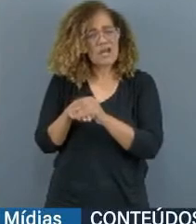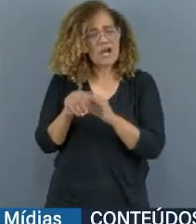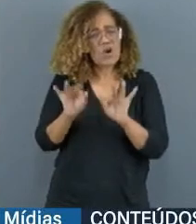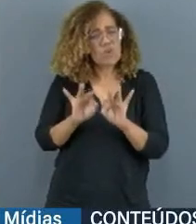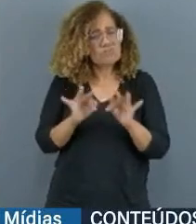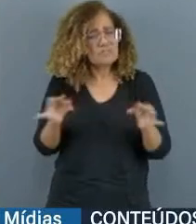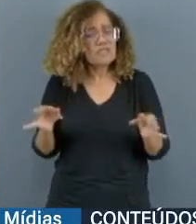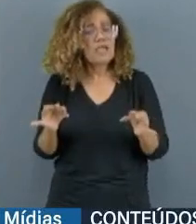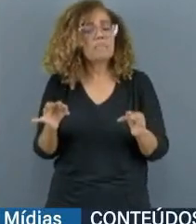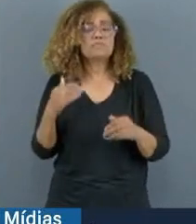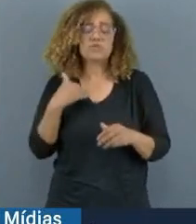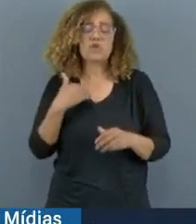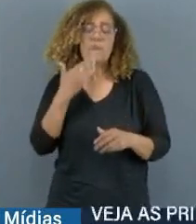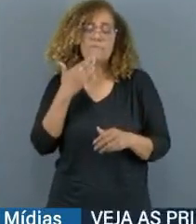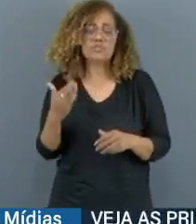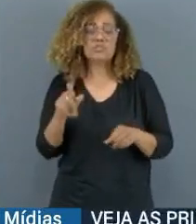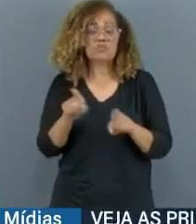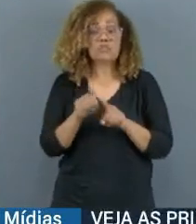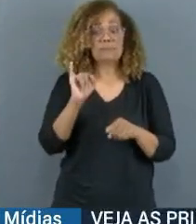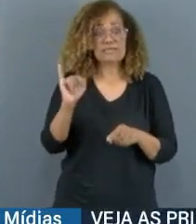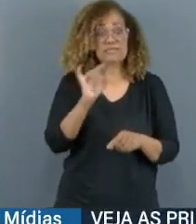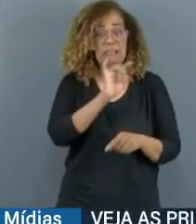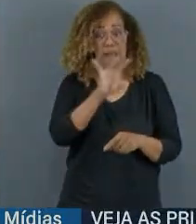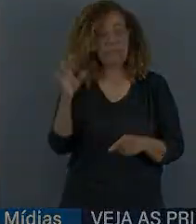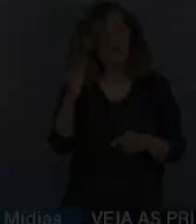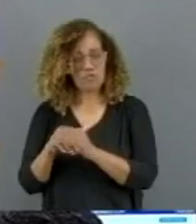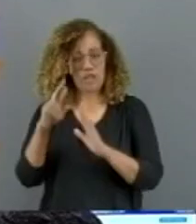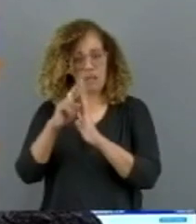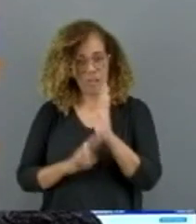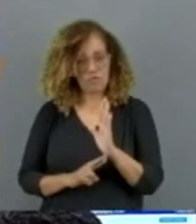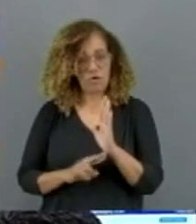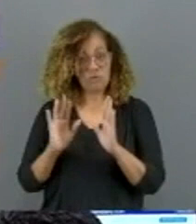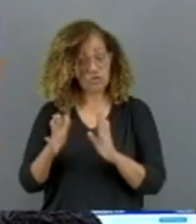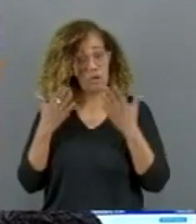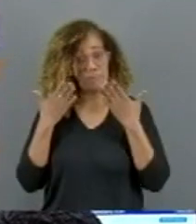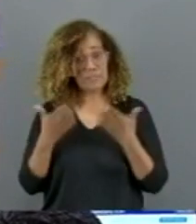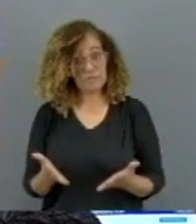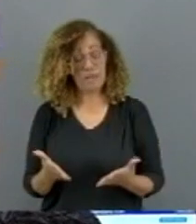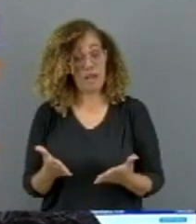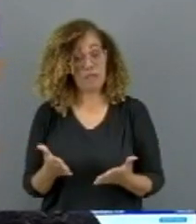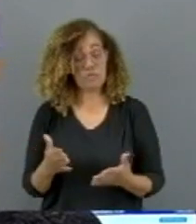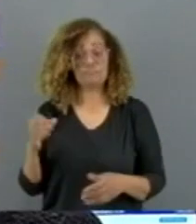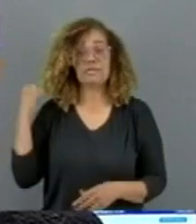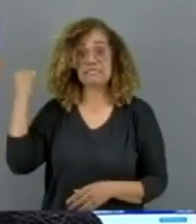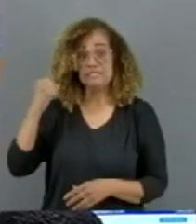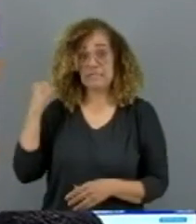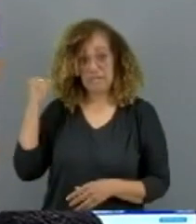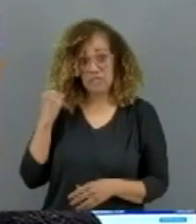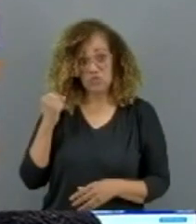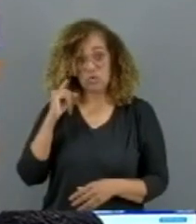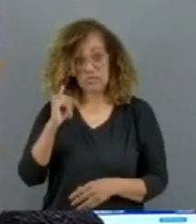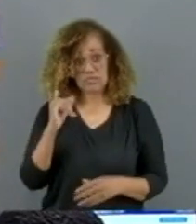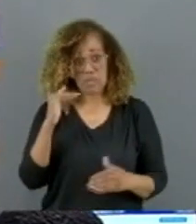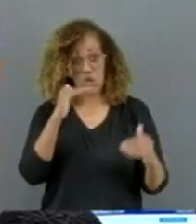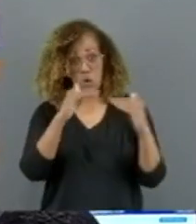concluir isso, eu lhe peço isso, se os colegas também concordarem, para a gente já fazer. Os senhores senadores que